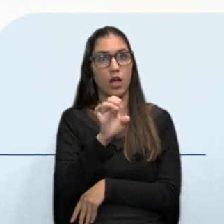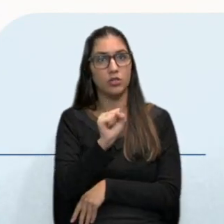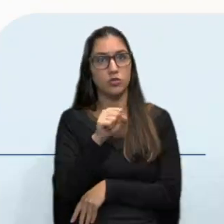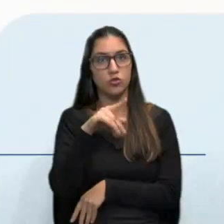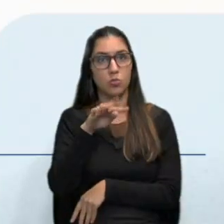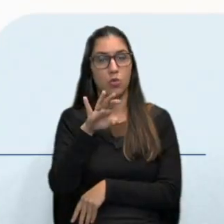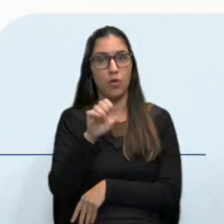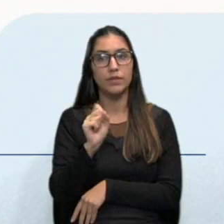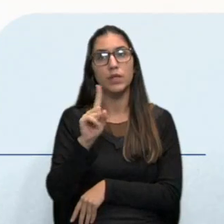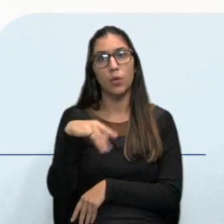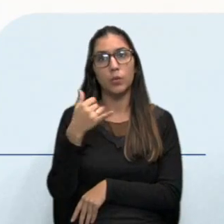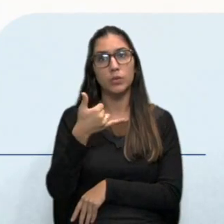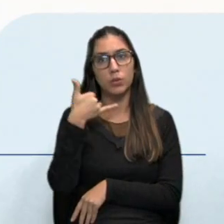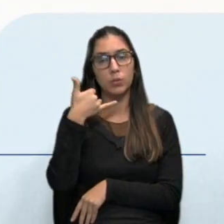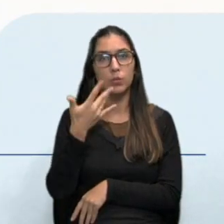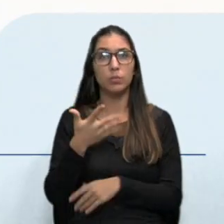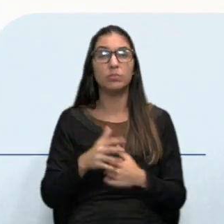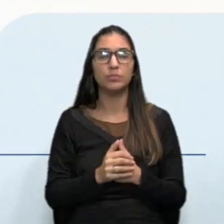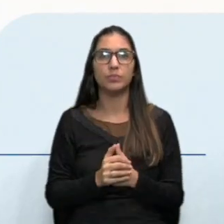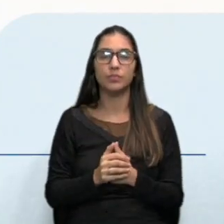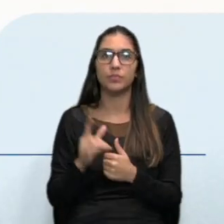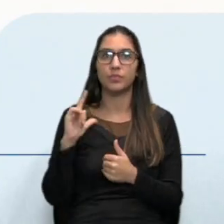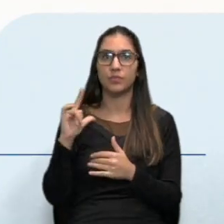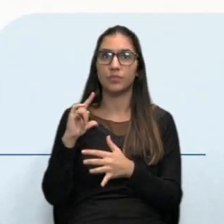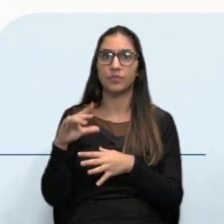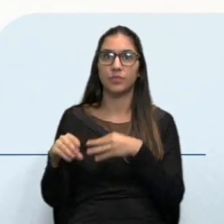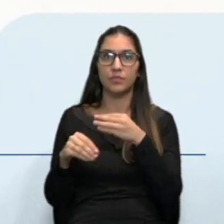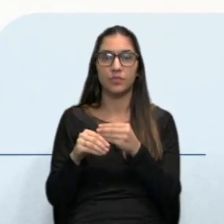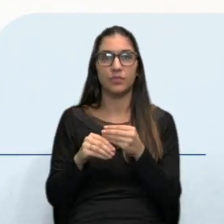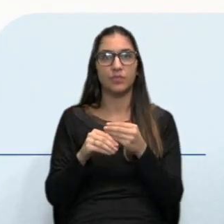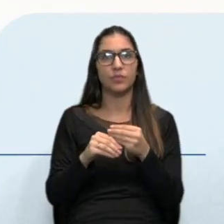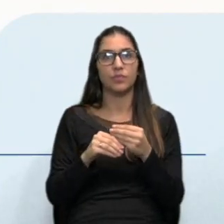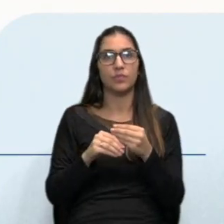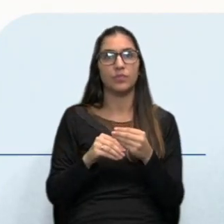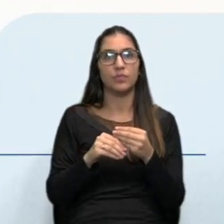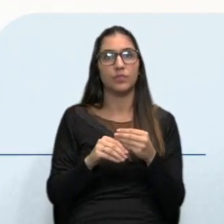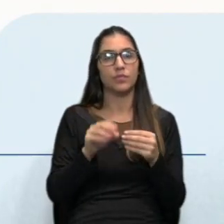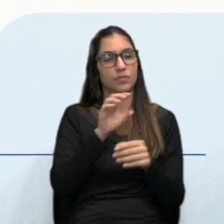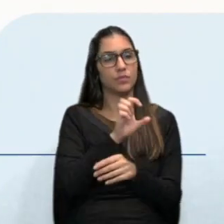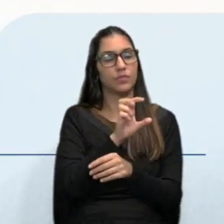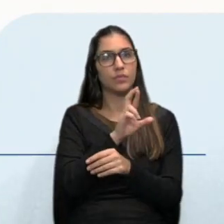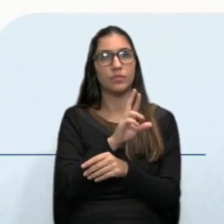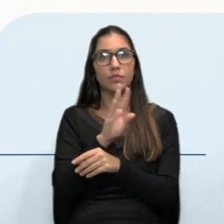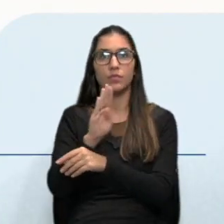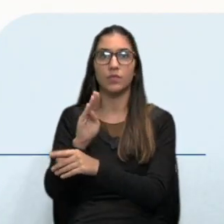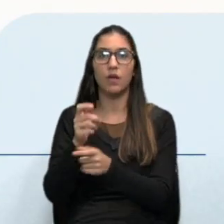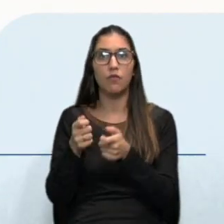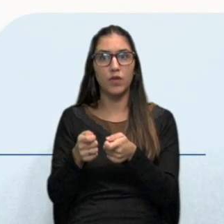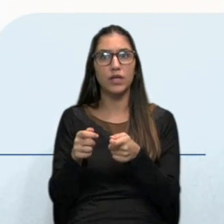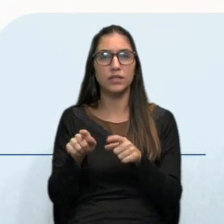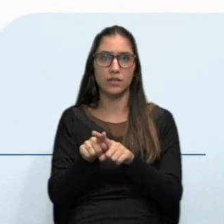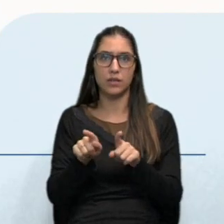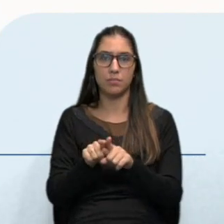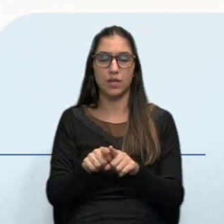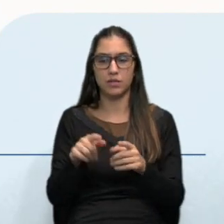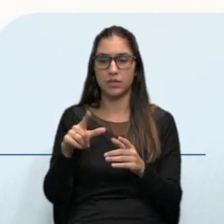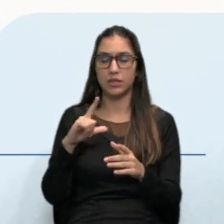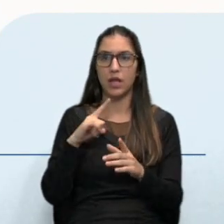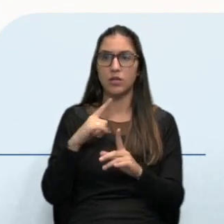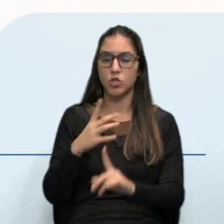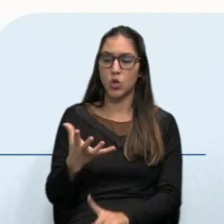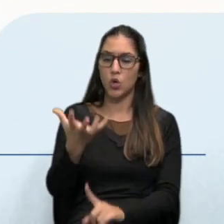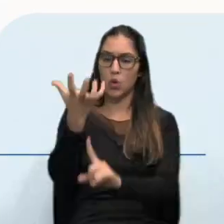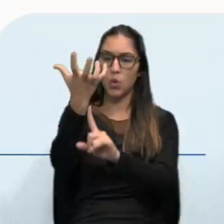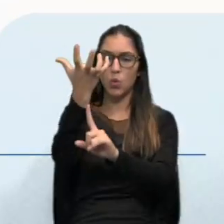que no caso é o nosso celular. Ela é constituída de estações radiobase fixas também. Então, tem uma estação radiobase que é uma antena